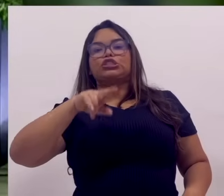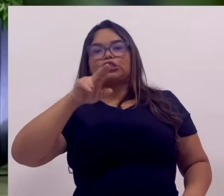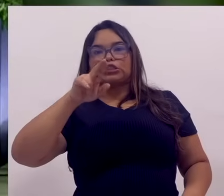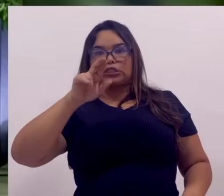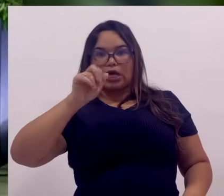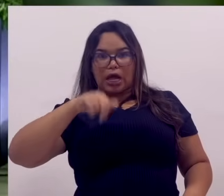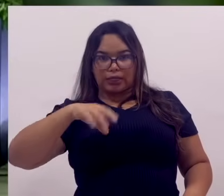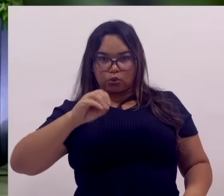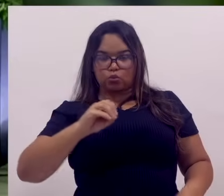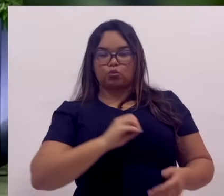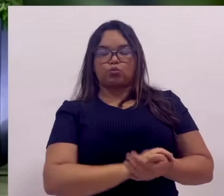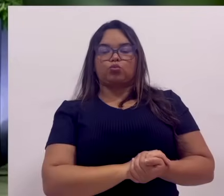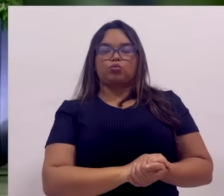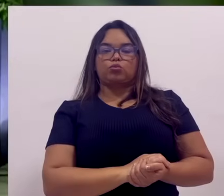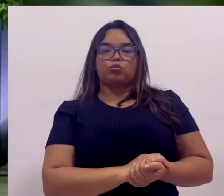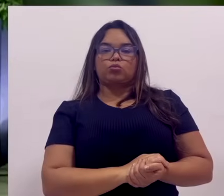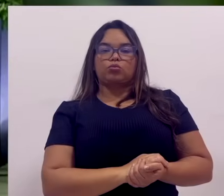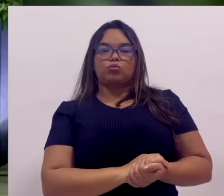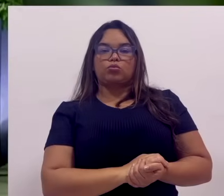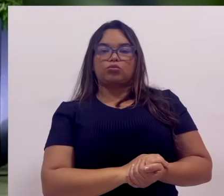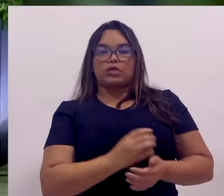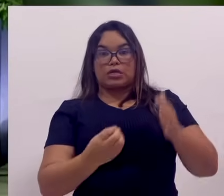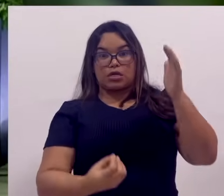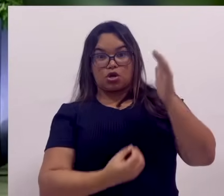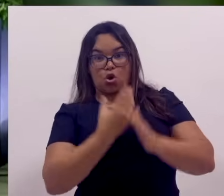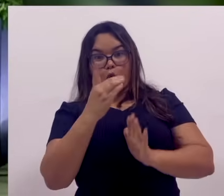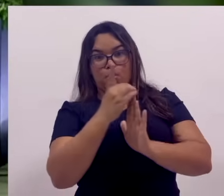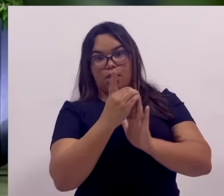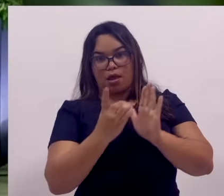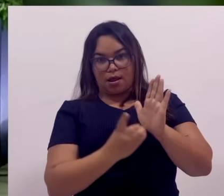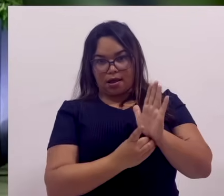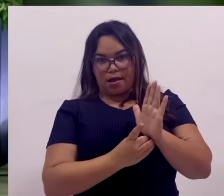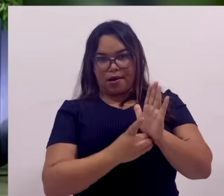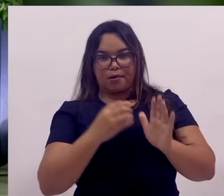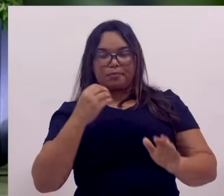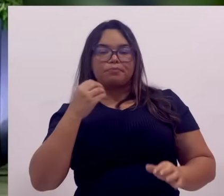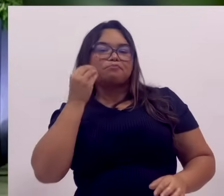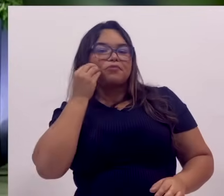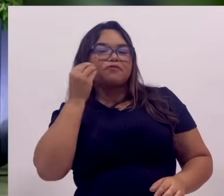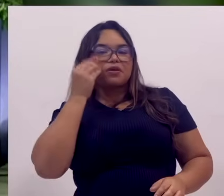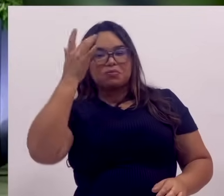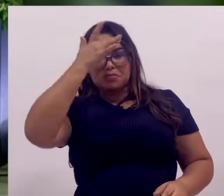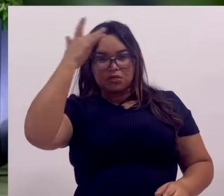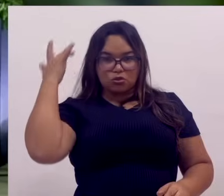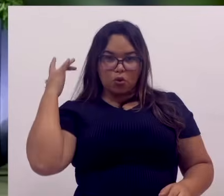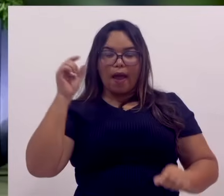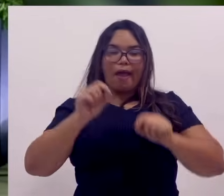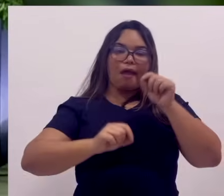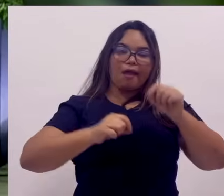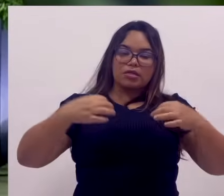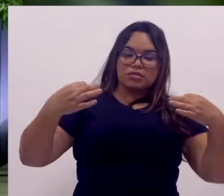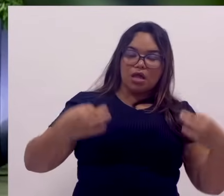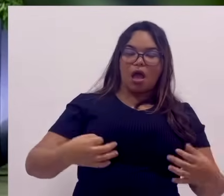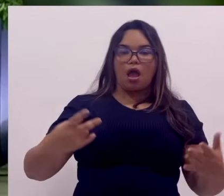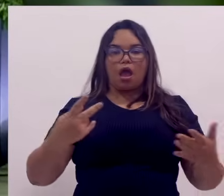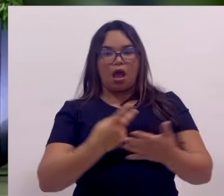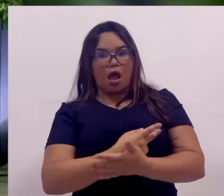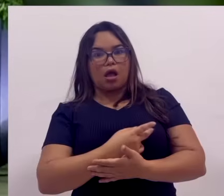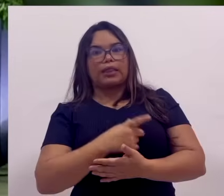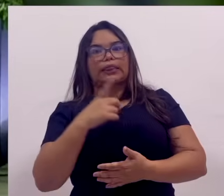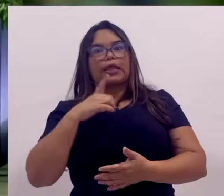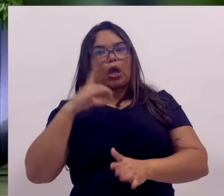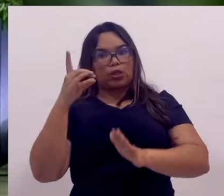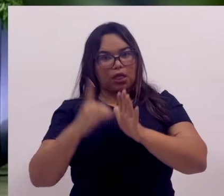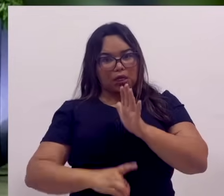qual o homem agora pode decidir quem está certo e quem está errado. E tem o direito de